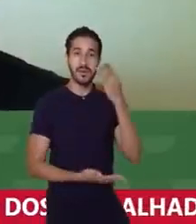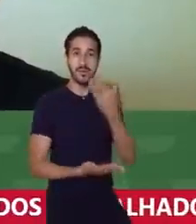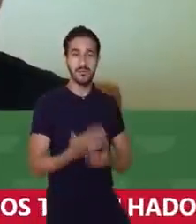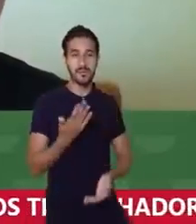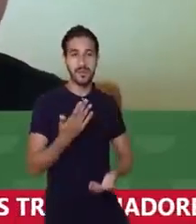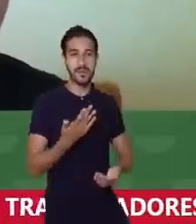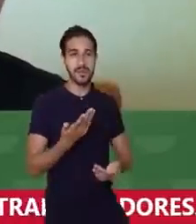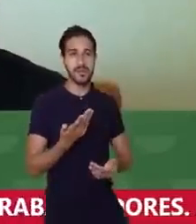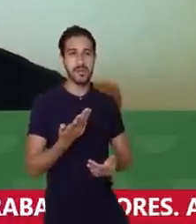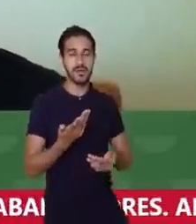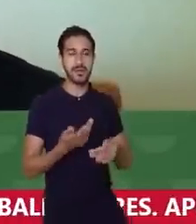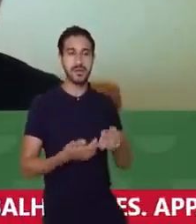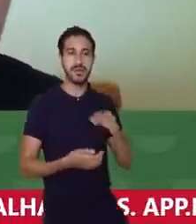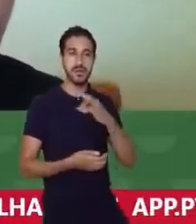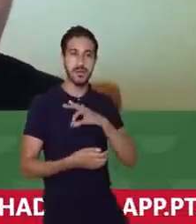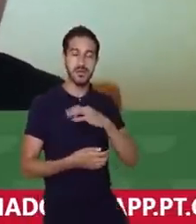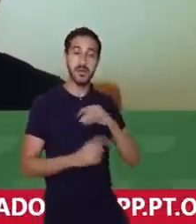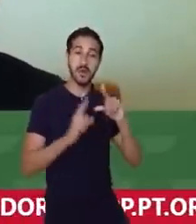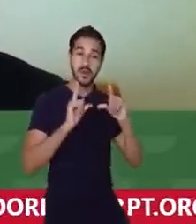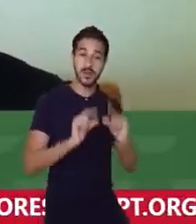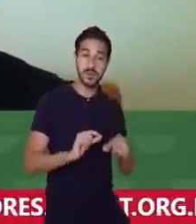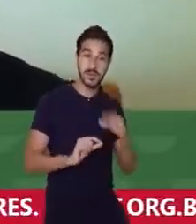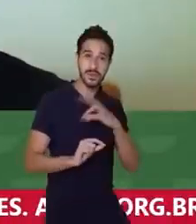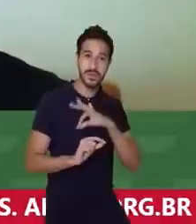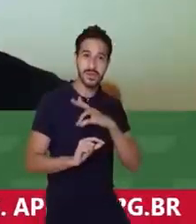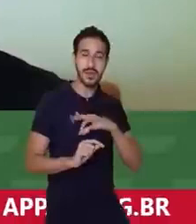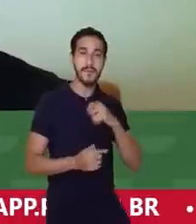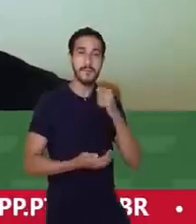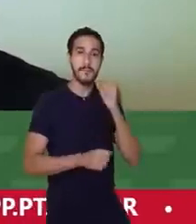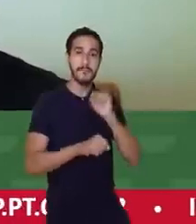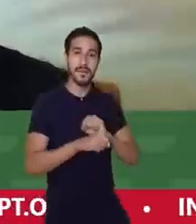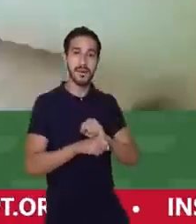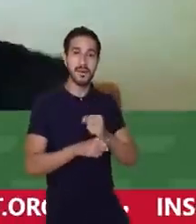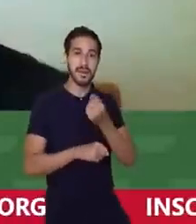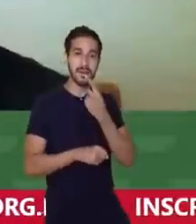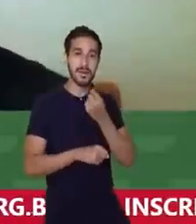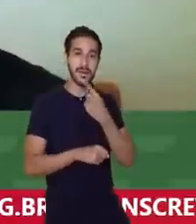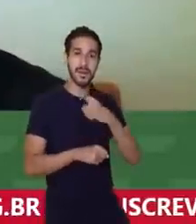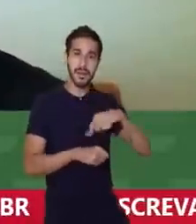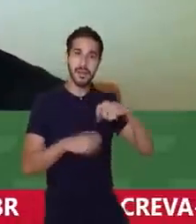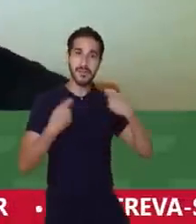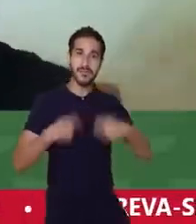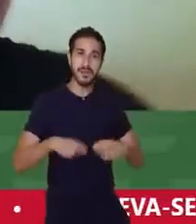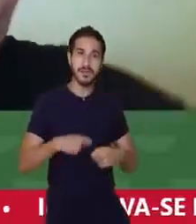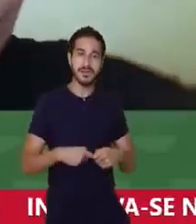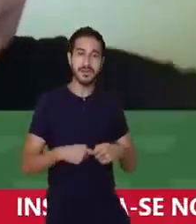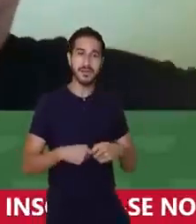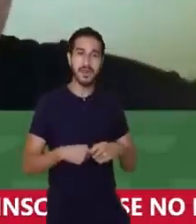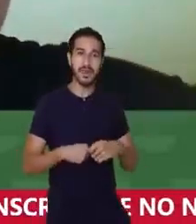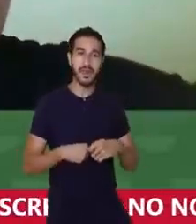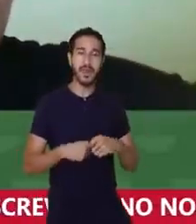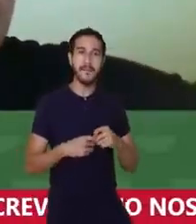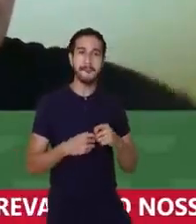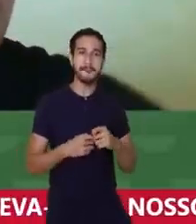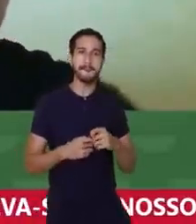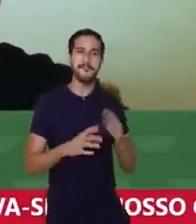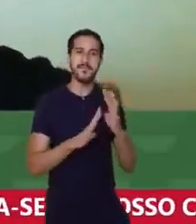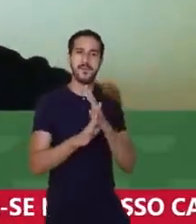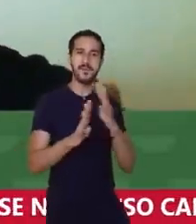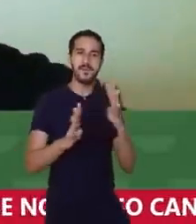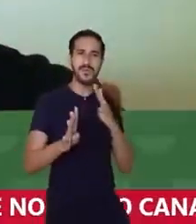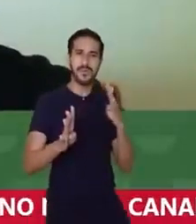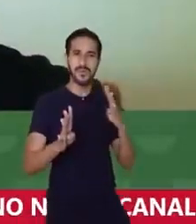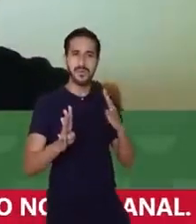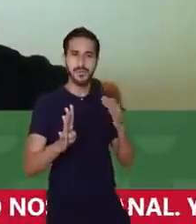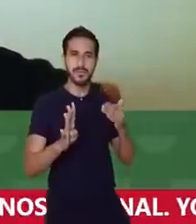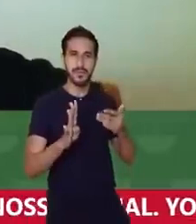perdem a sua renda, ou diminuem a renda, parem de tomar os remédios que elas precisam, e engrossar as filas,